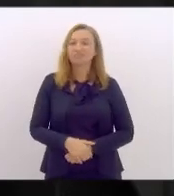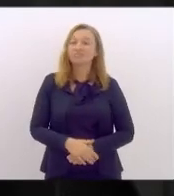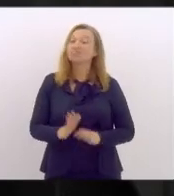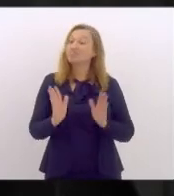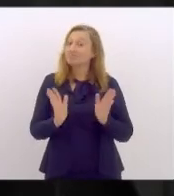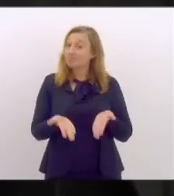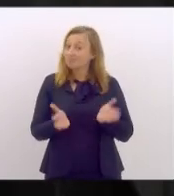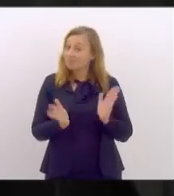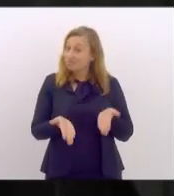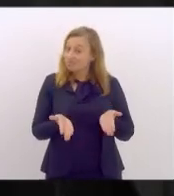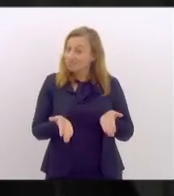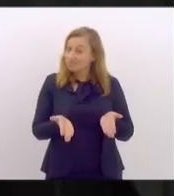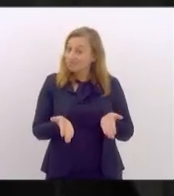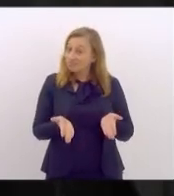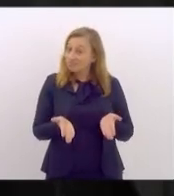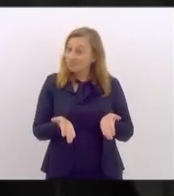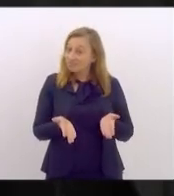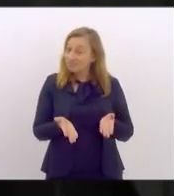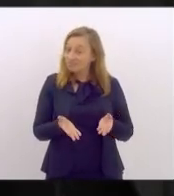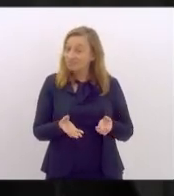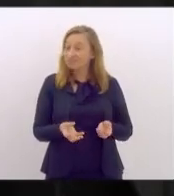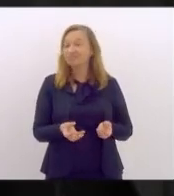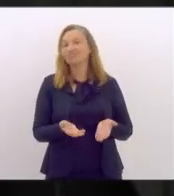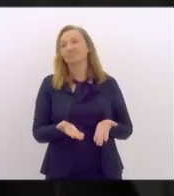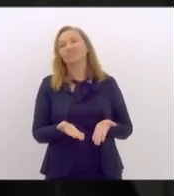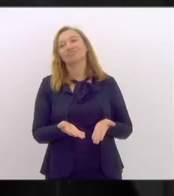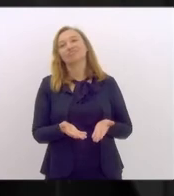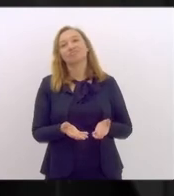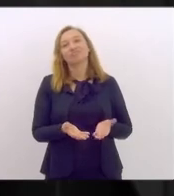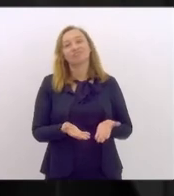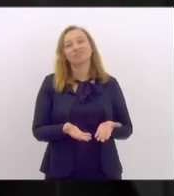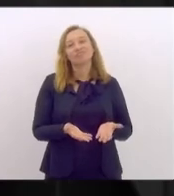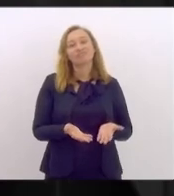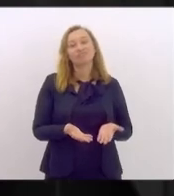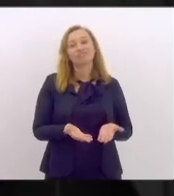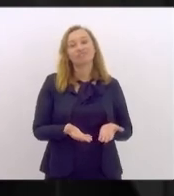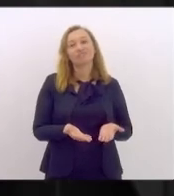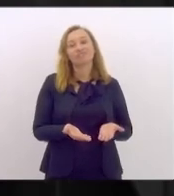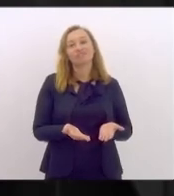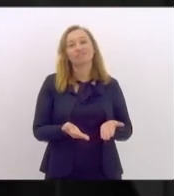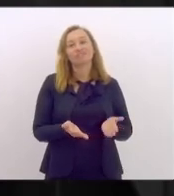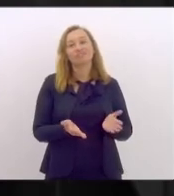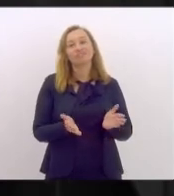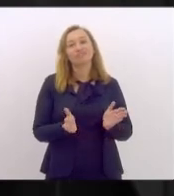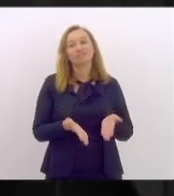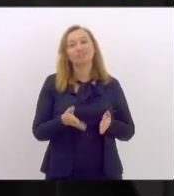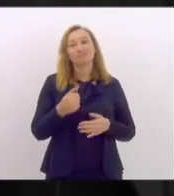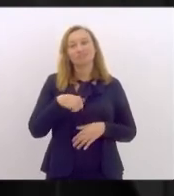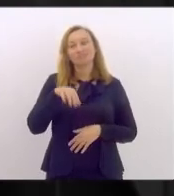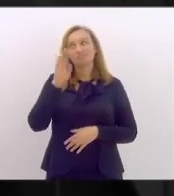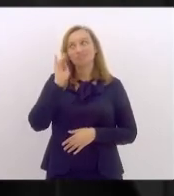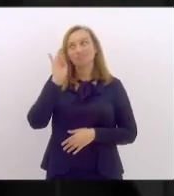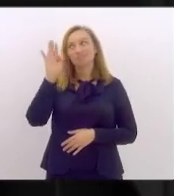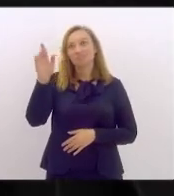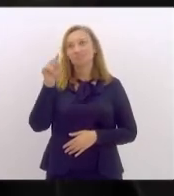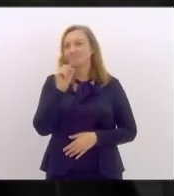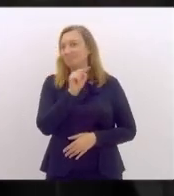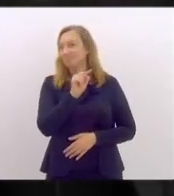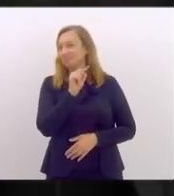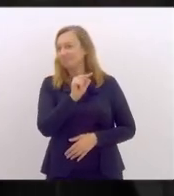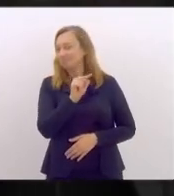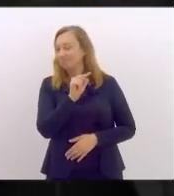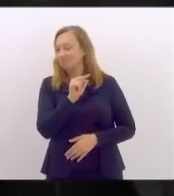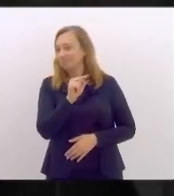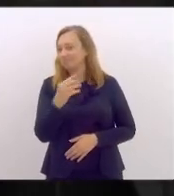que hoje quebrou a rotina e eu imaginava que ele viesse